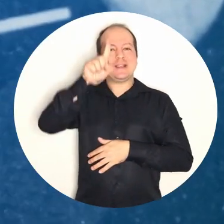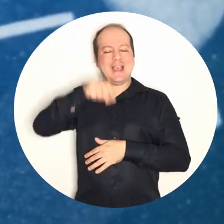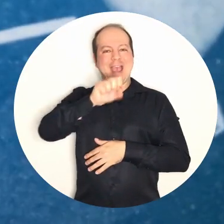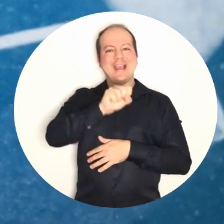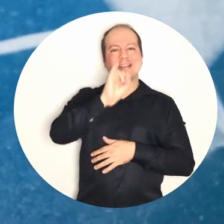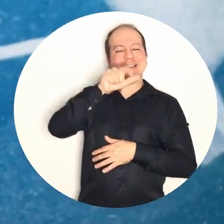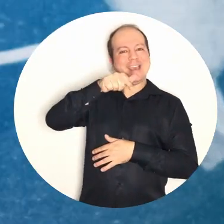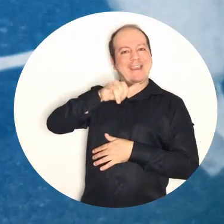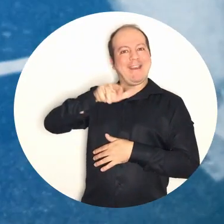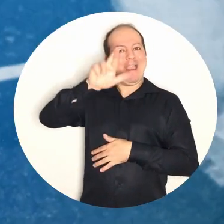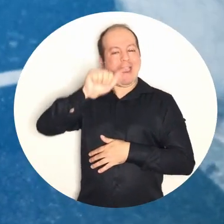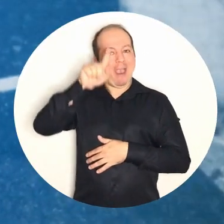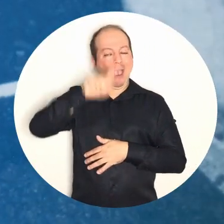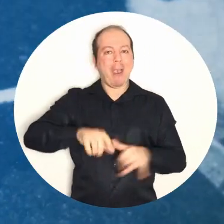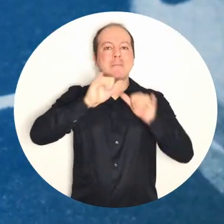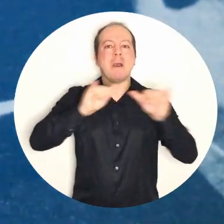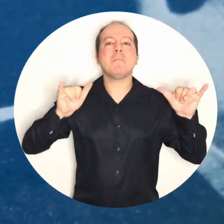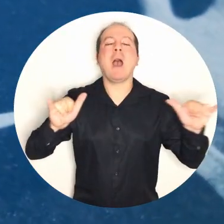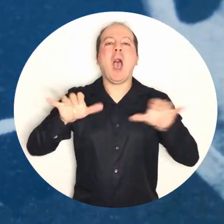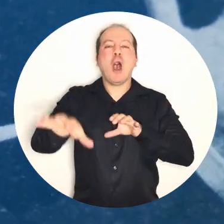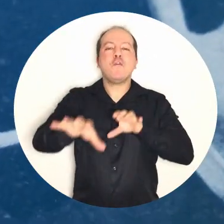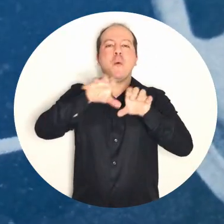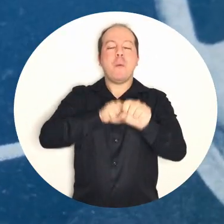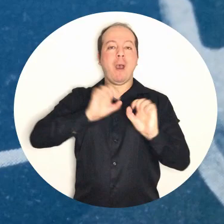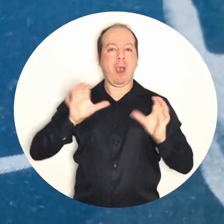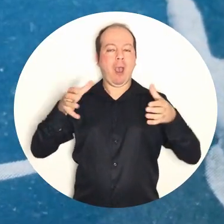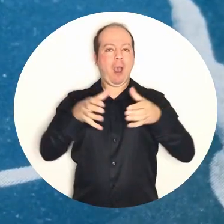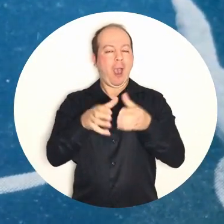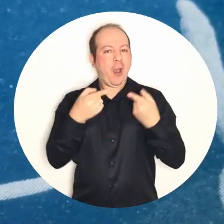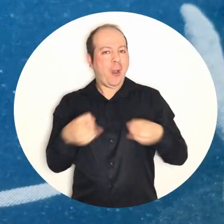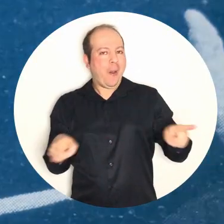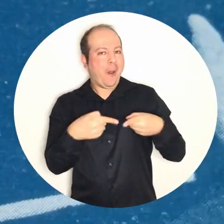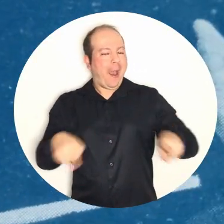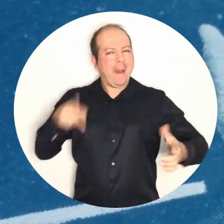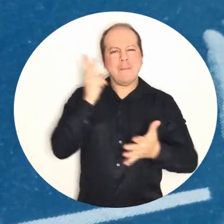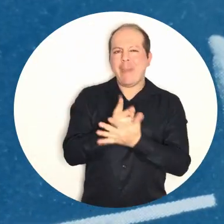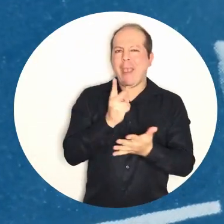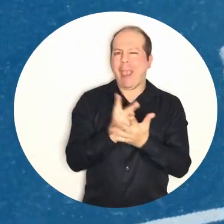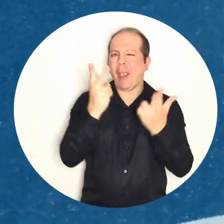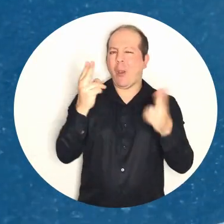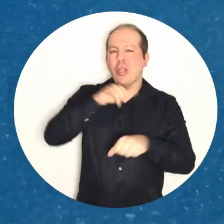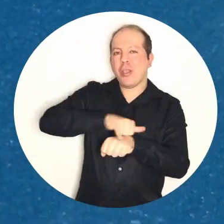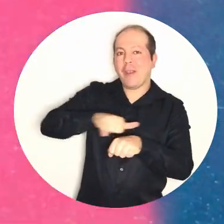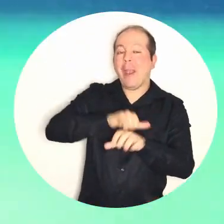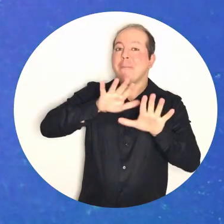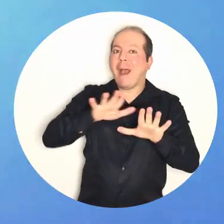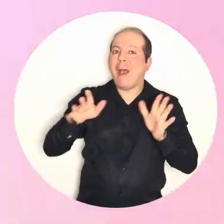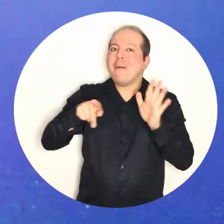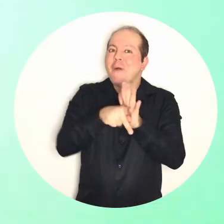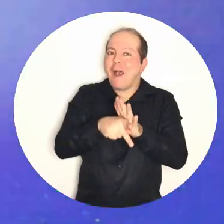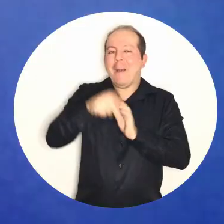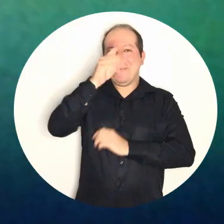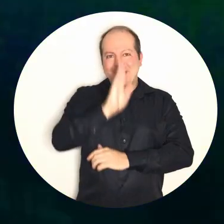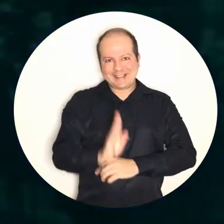Siqueira para liderar uma campanha em prol da formação de uma orquestra da mesma magnitude, só que